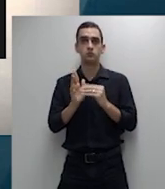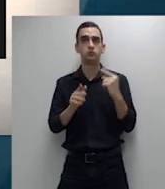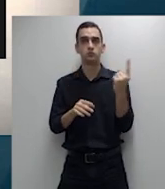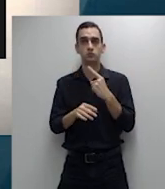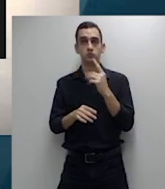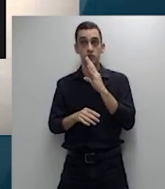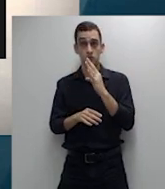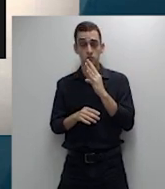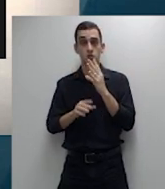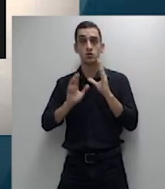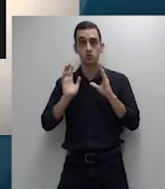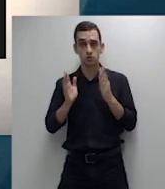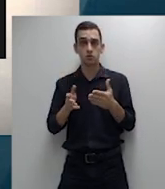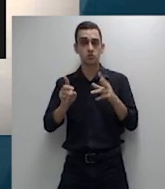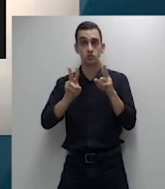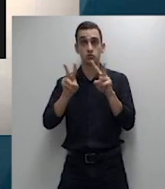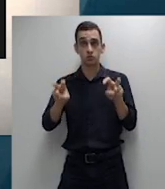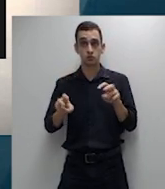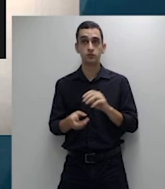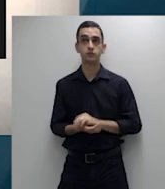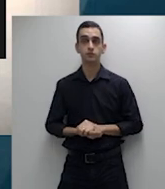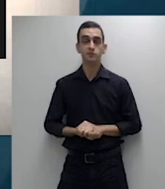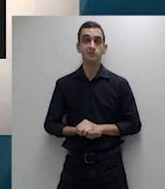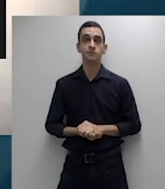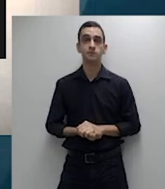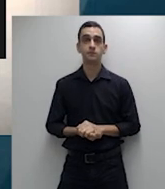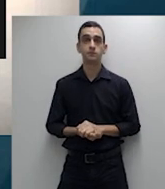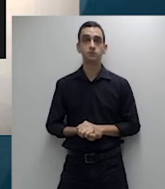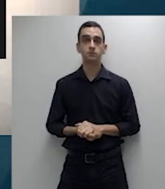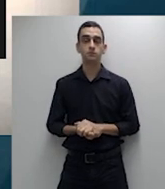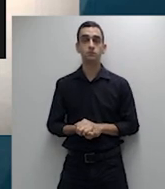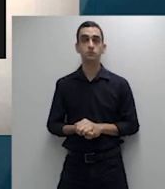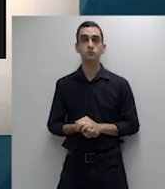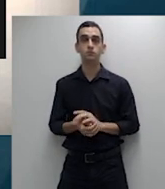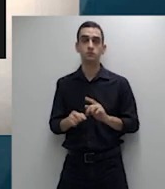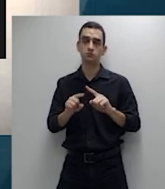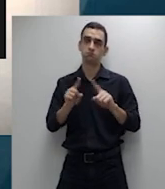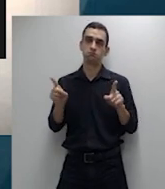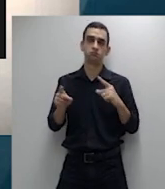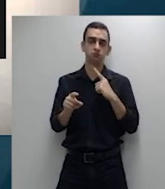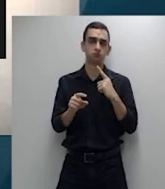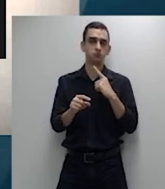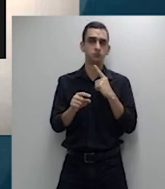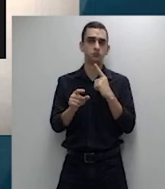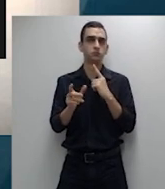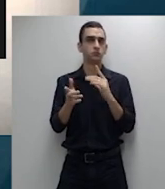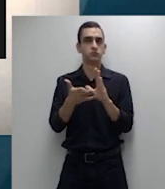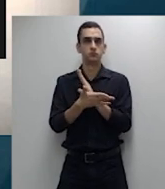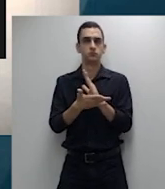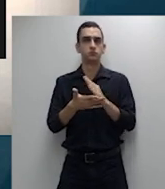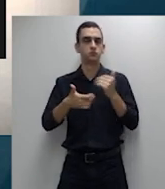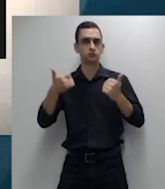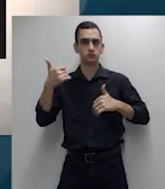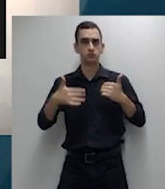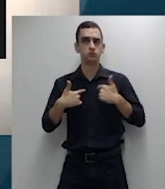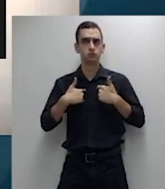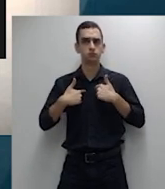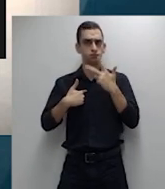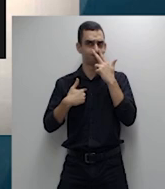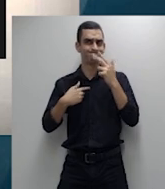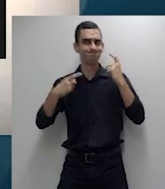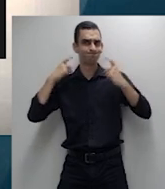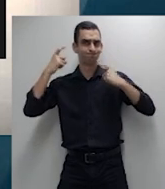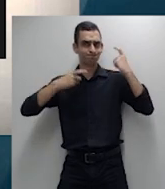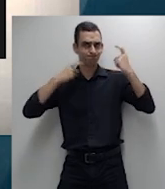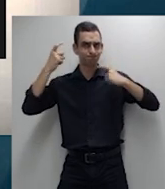Essa é a sua orientação a mas ela pode alguma forma que isso ela todo preocupado com